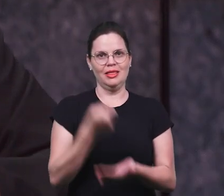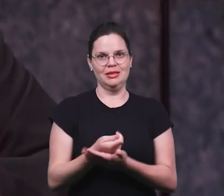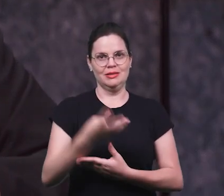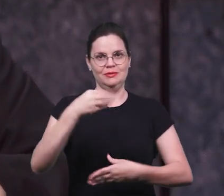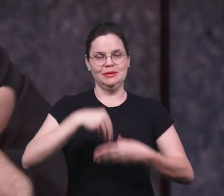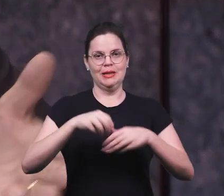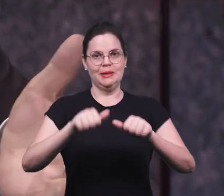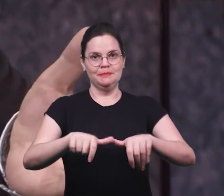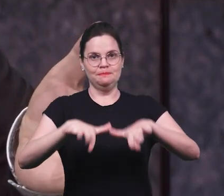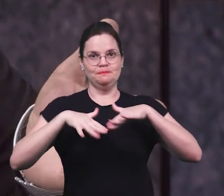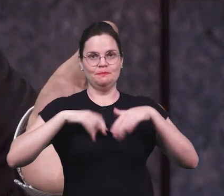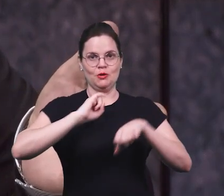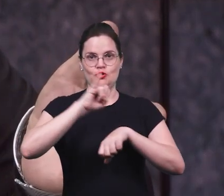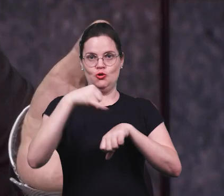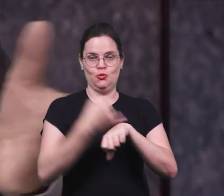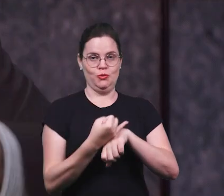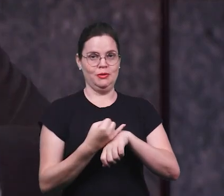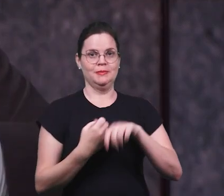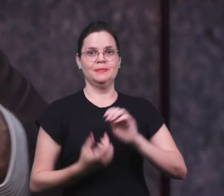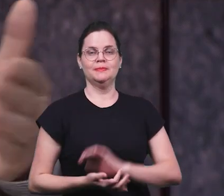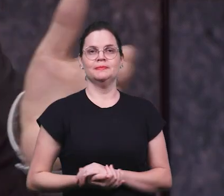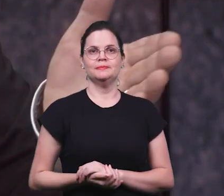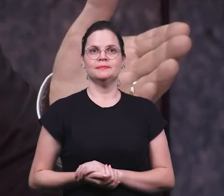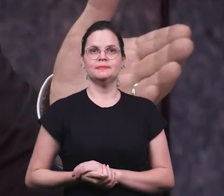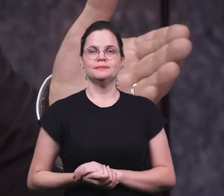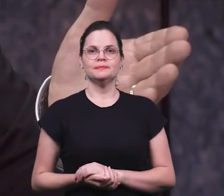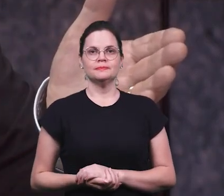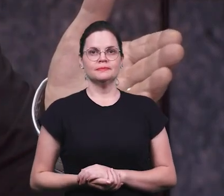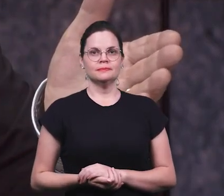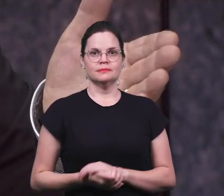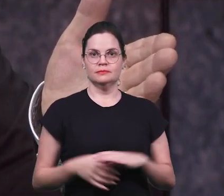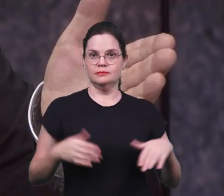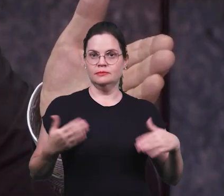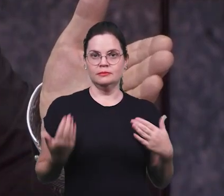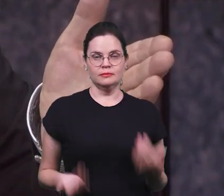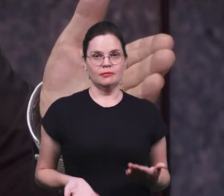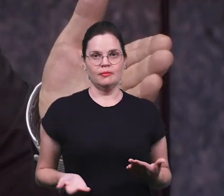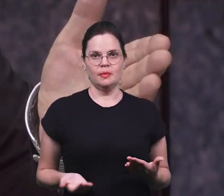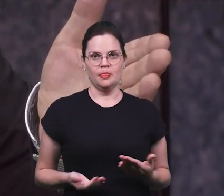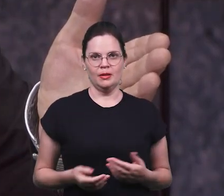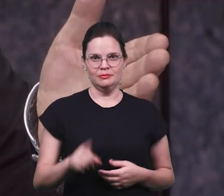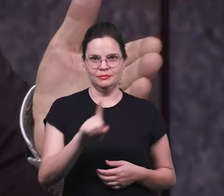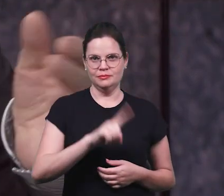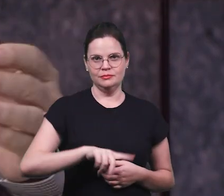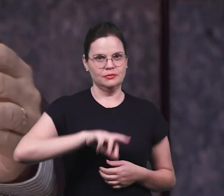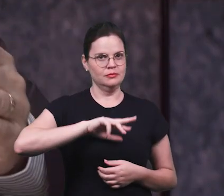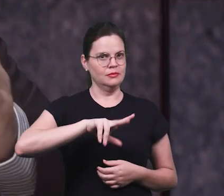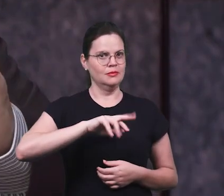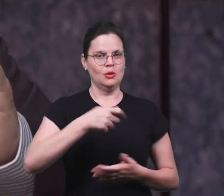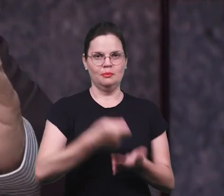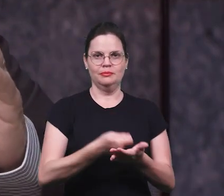Jerusalém. Então, ninguém está obrigado a guardar lei.